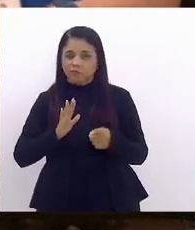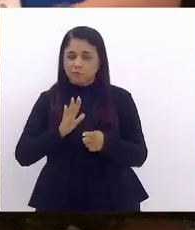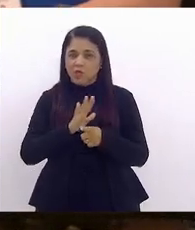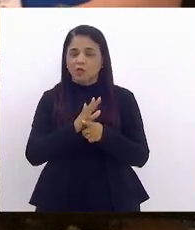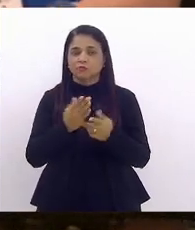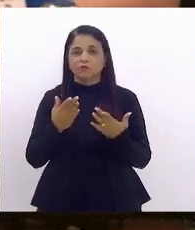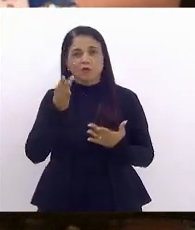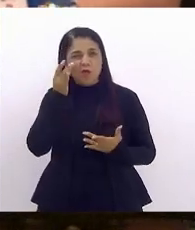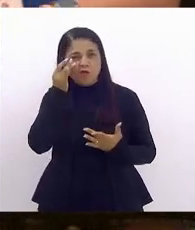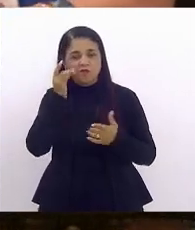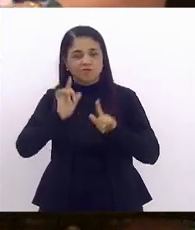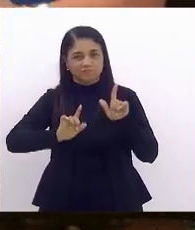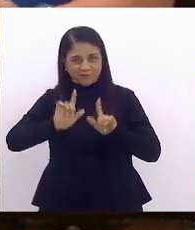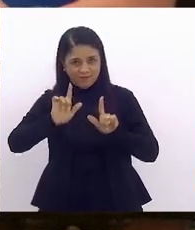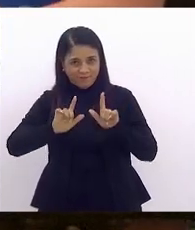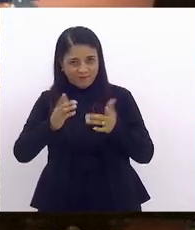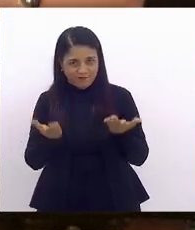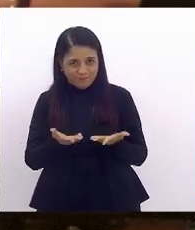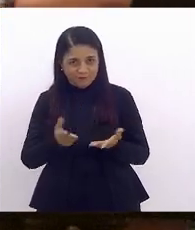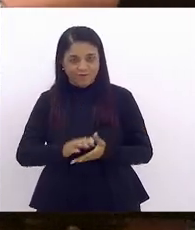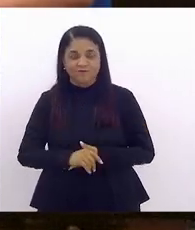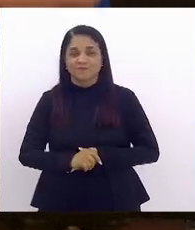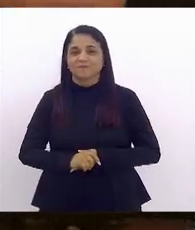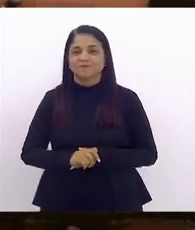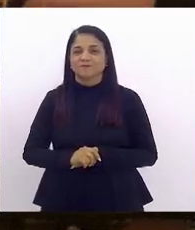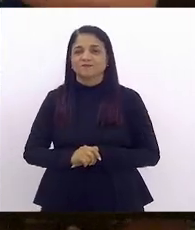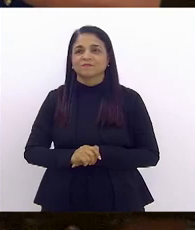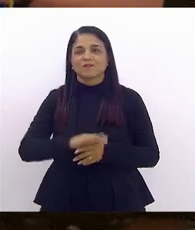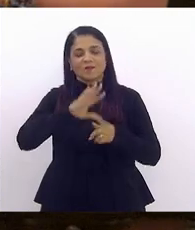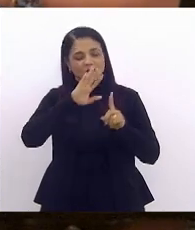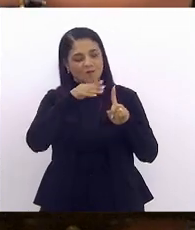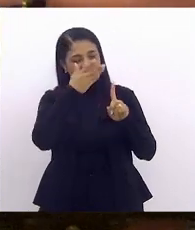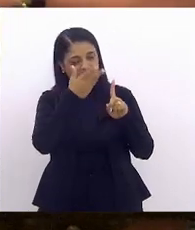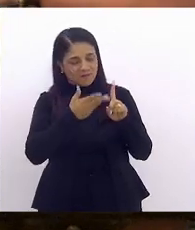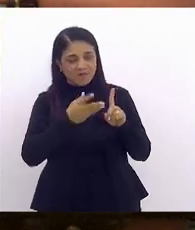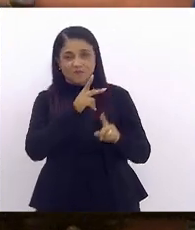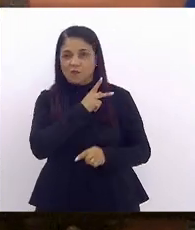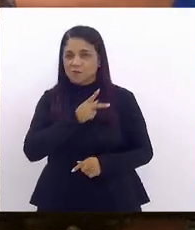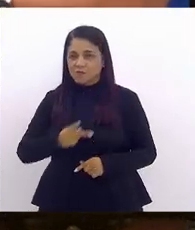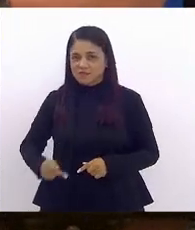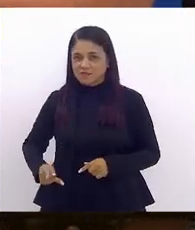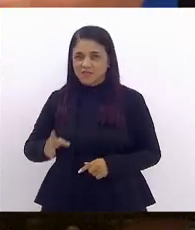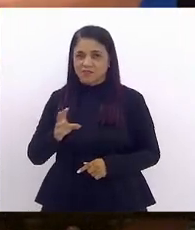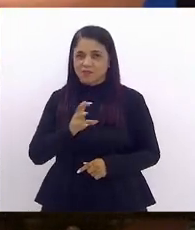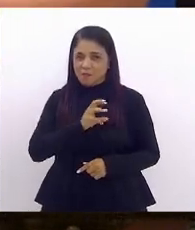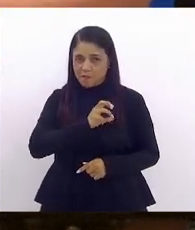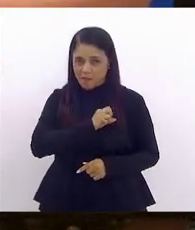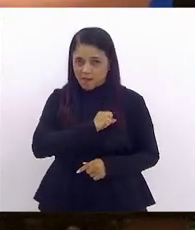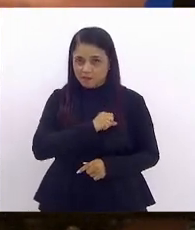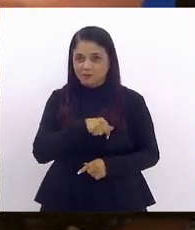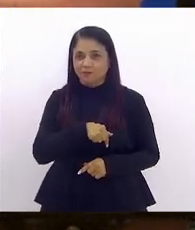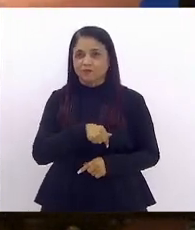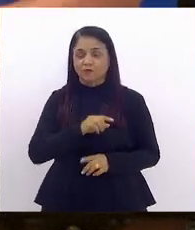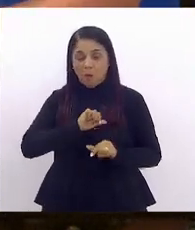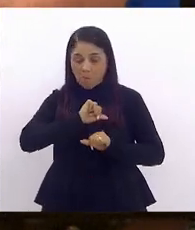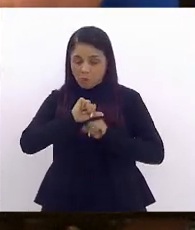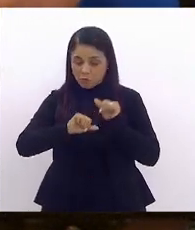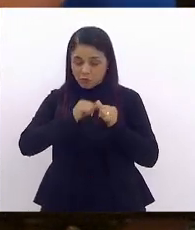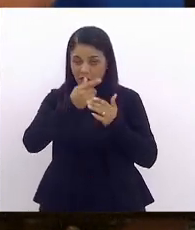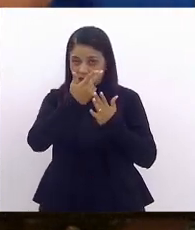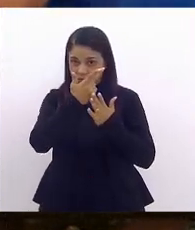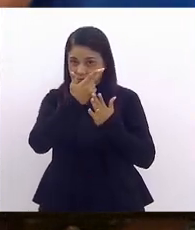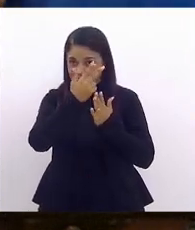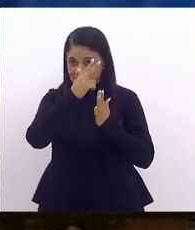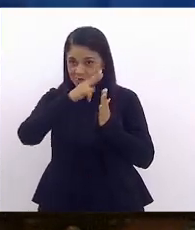vivo. Vamos agora homenagear ao querido presidente. Já mudei a prosa, tá? Esse negócio